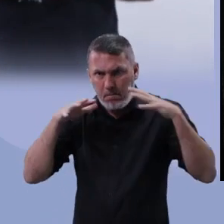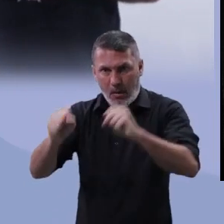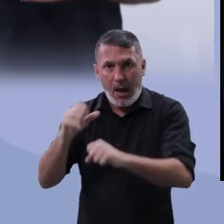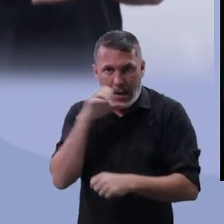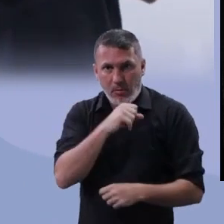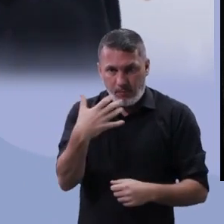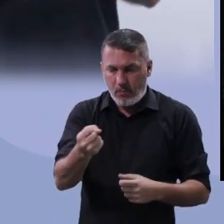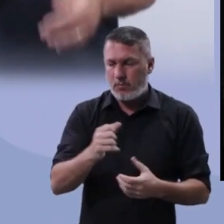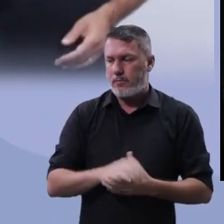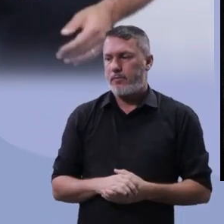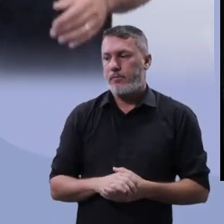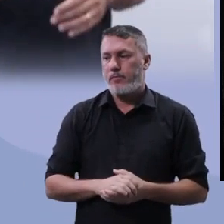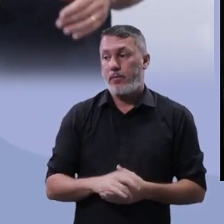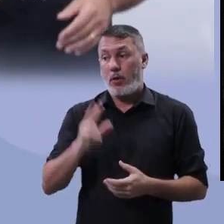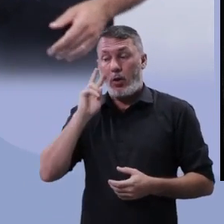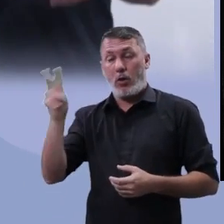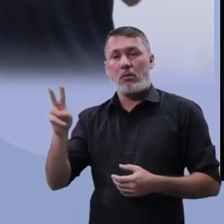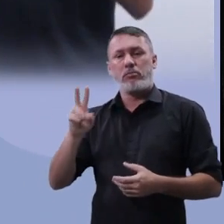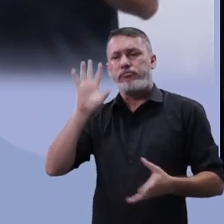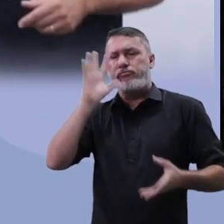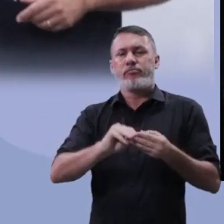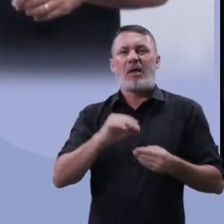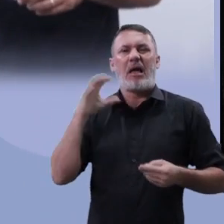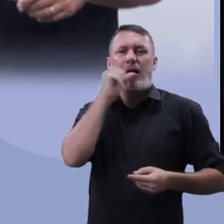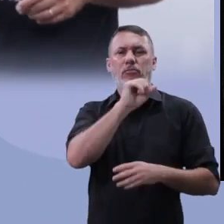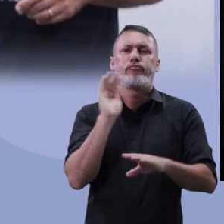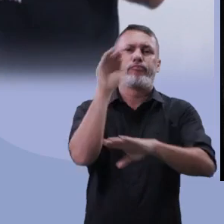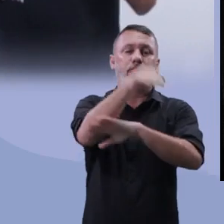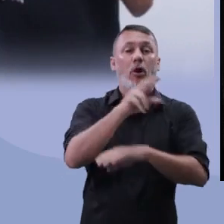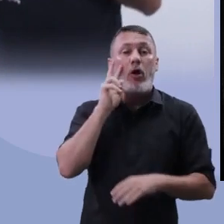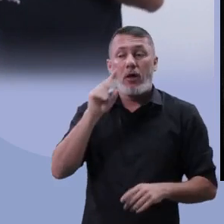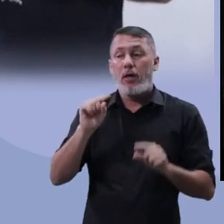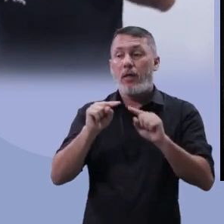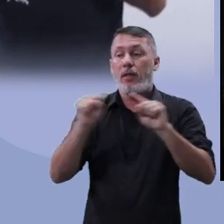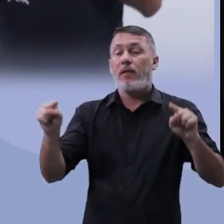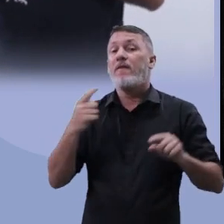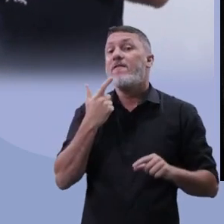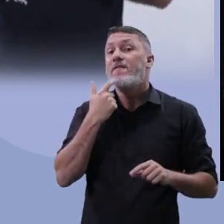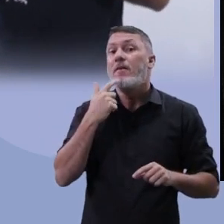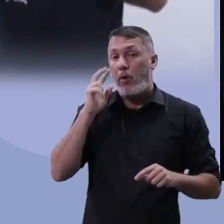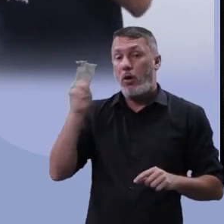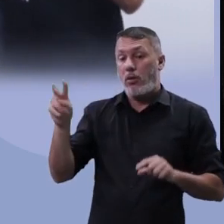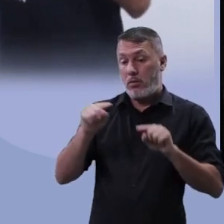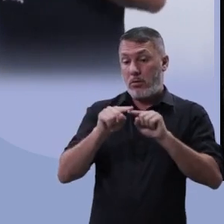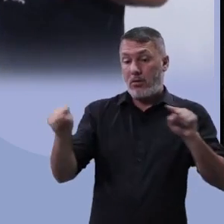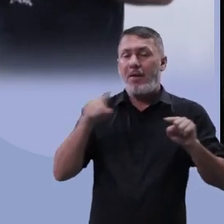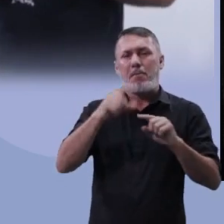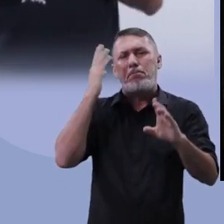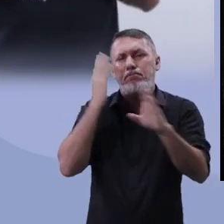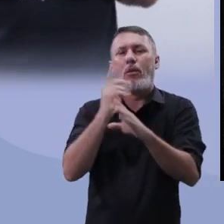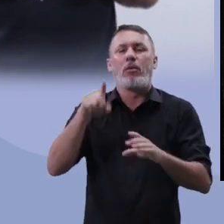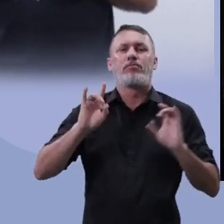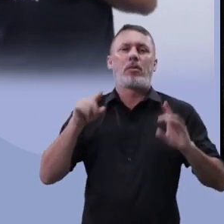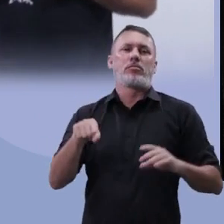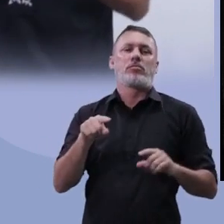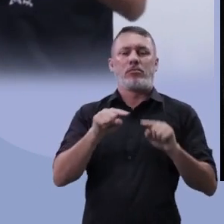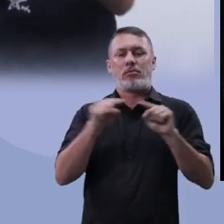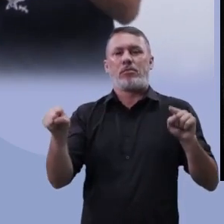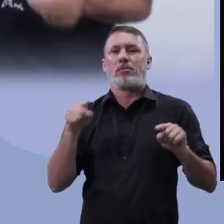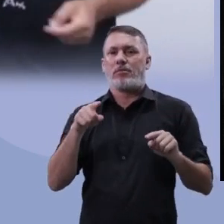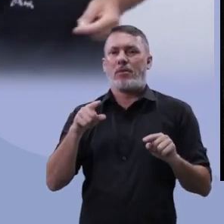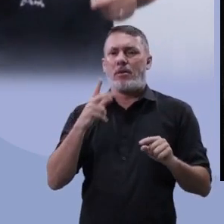dar um hack nessa questão? Vem comigo. Olha o hack da questão aí. Ó. Tá vendo essa linha vermelha aí na sua tela? Esse é o hack da